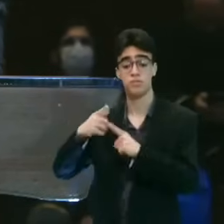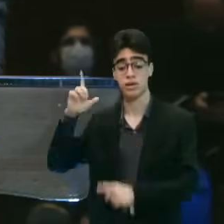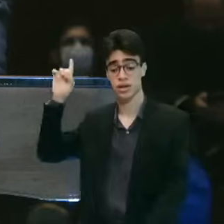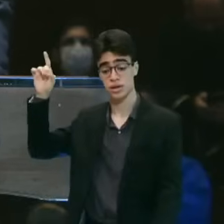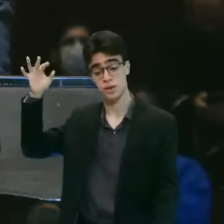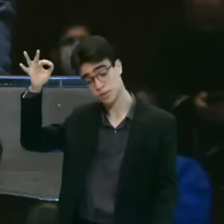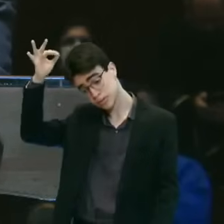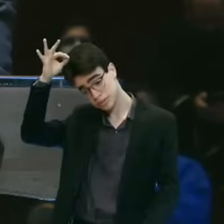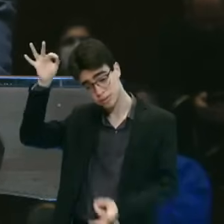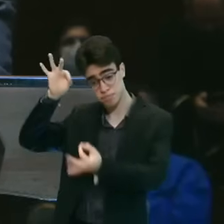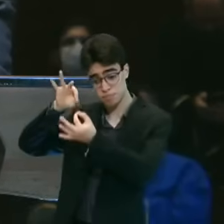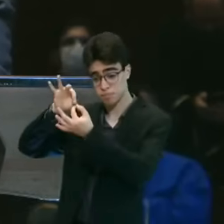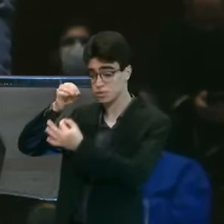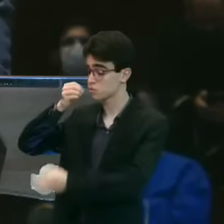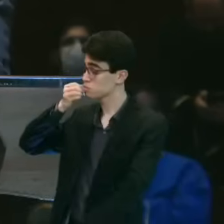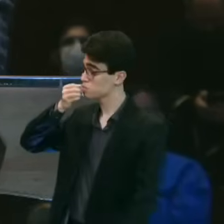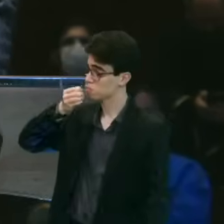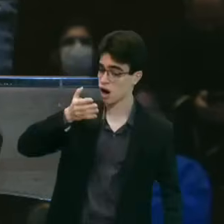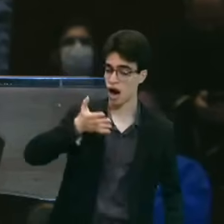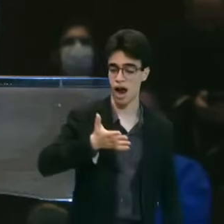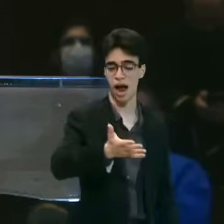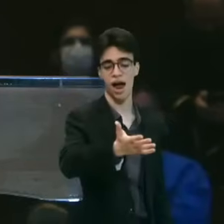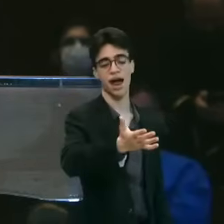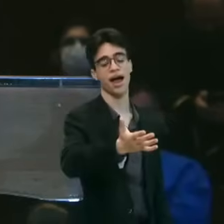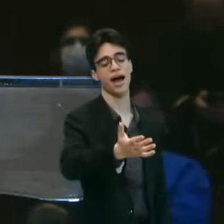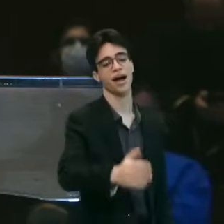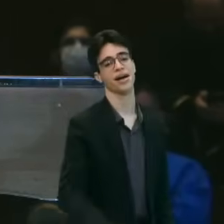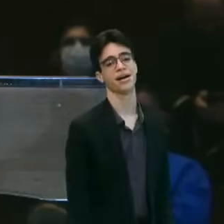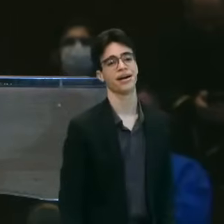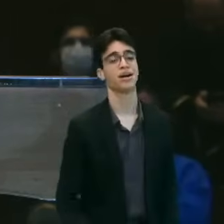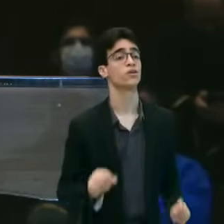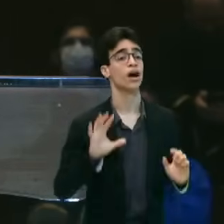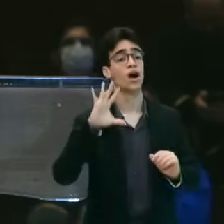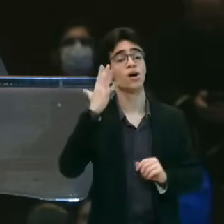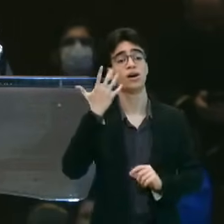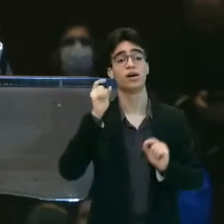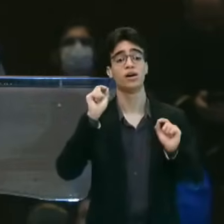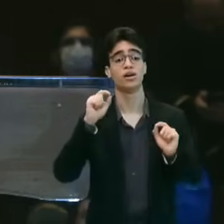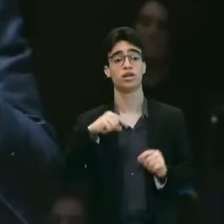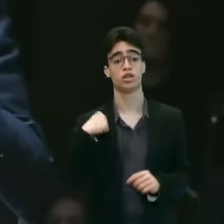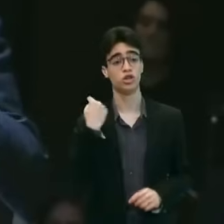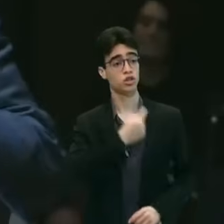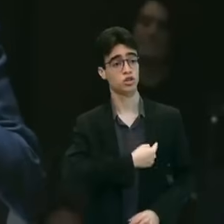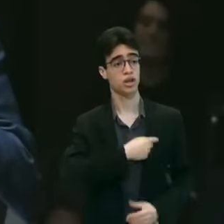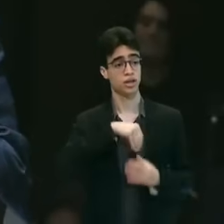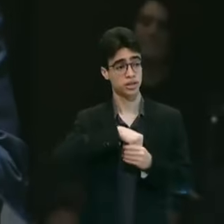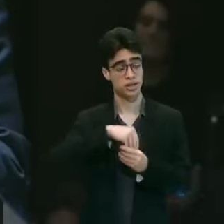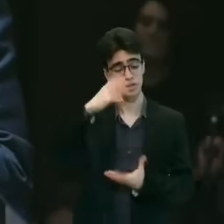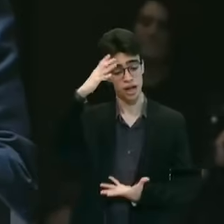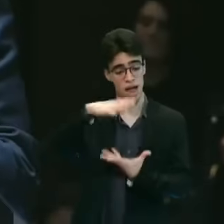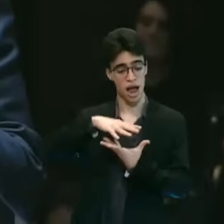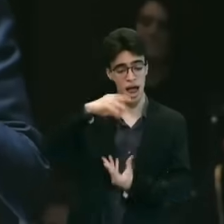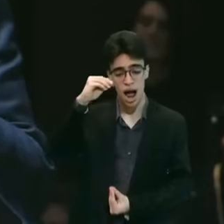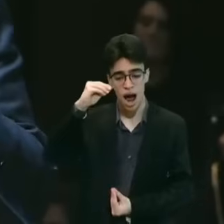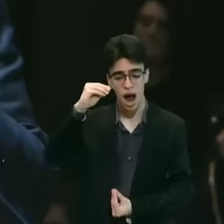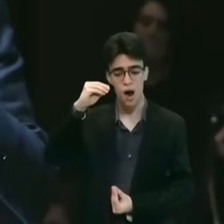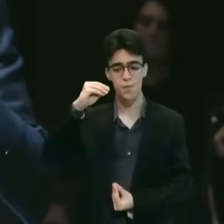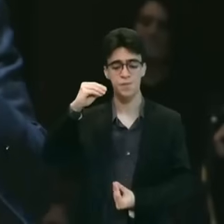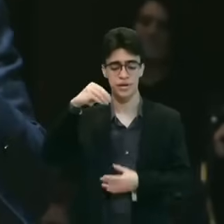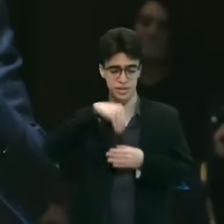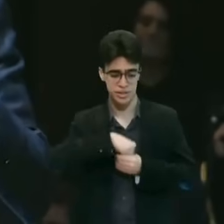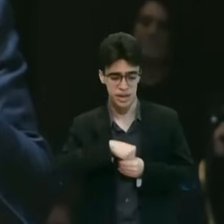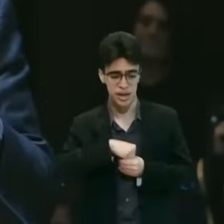seu espírito. E sabe o que acontece? Quando a nossa alma, nosso ser interior